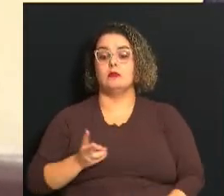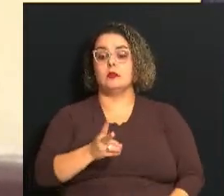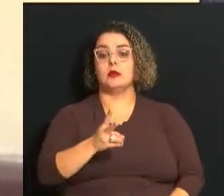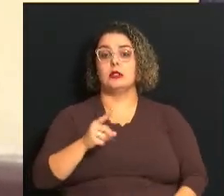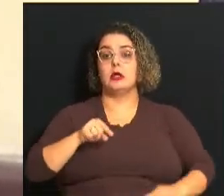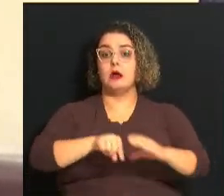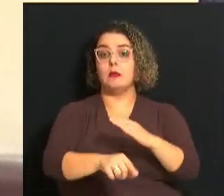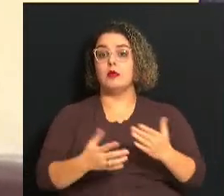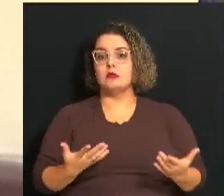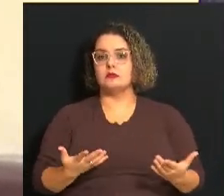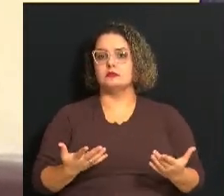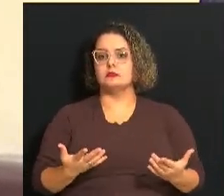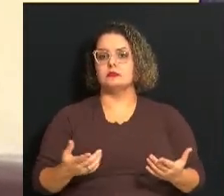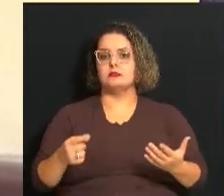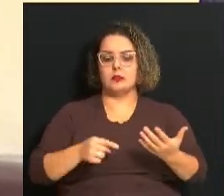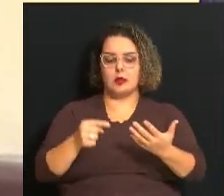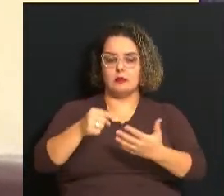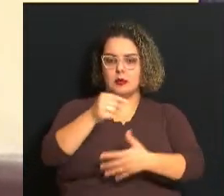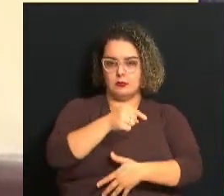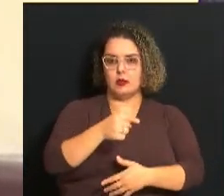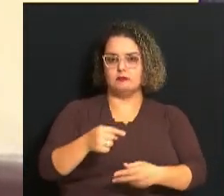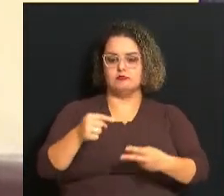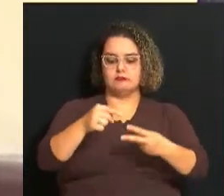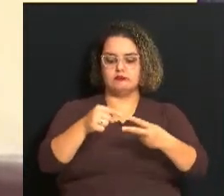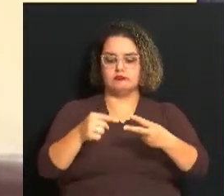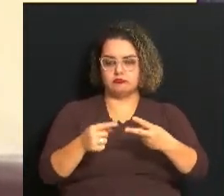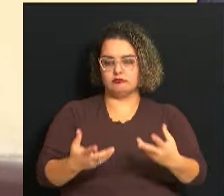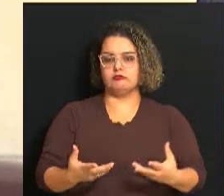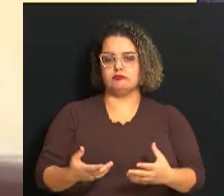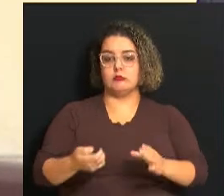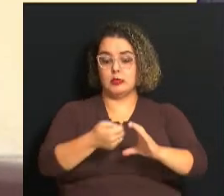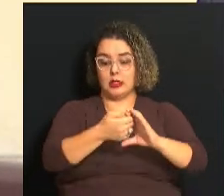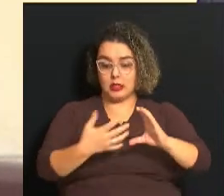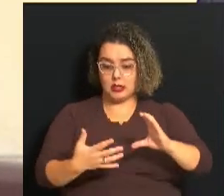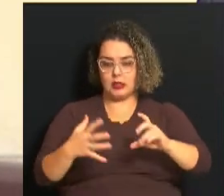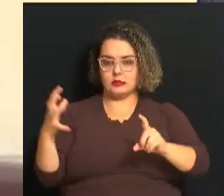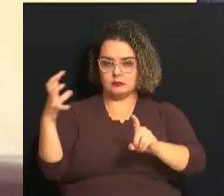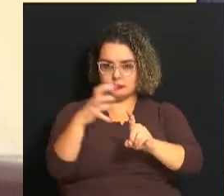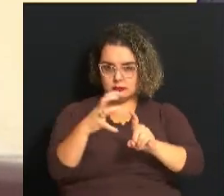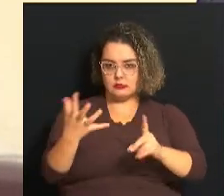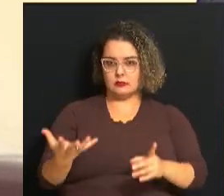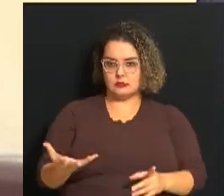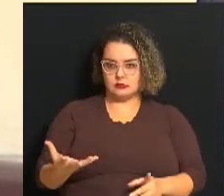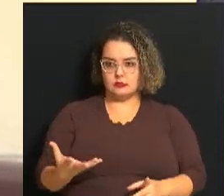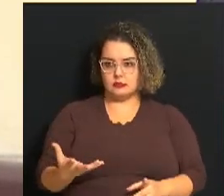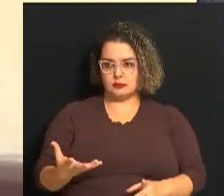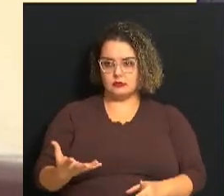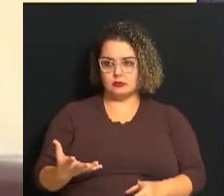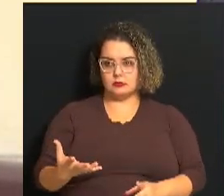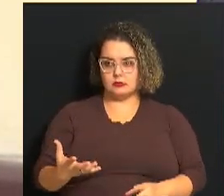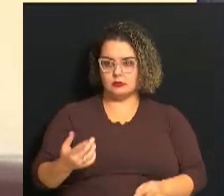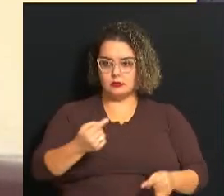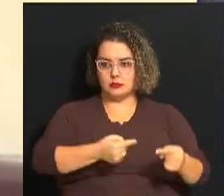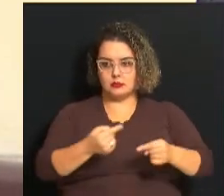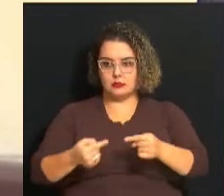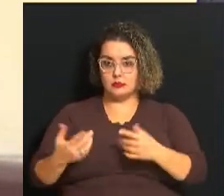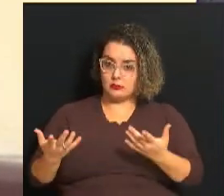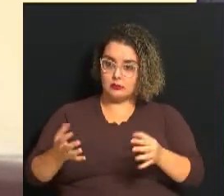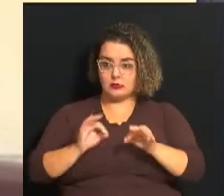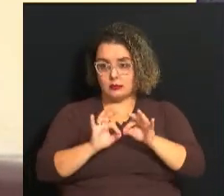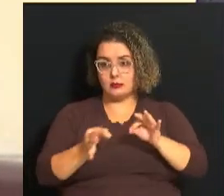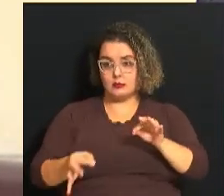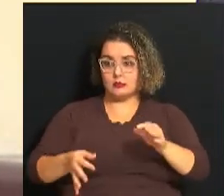intencionalidade São requisitos essenciais para caracterizar o assédio então a gente deixa esse ponto para o debate mas não me alongar demais